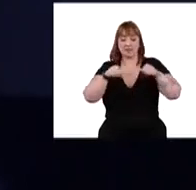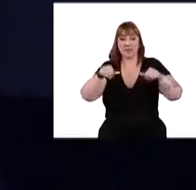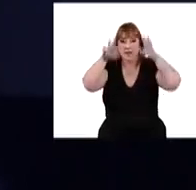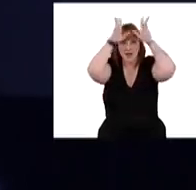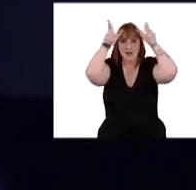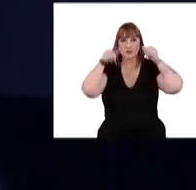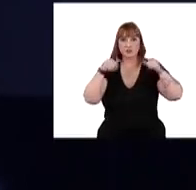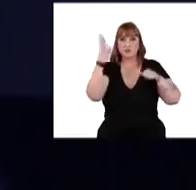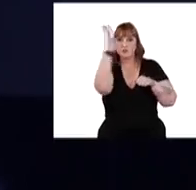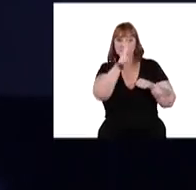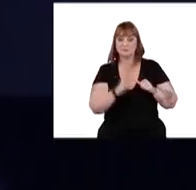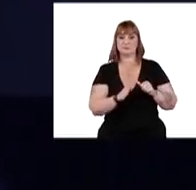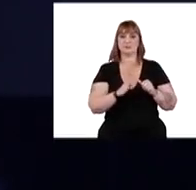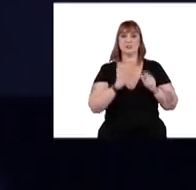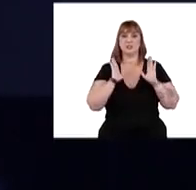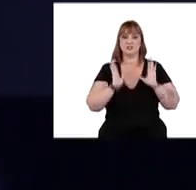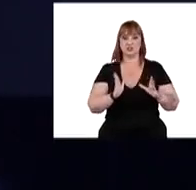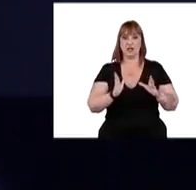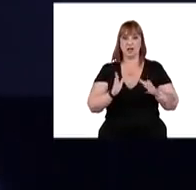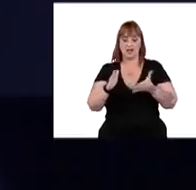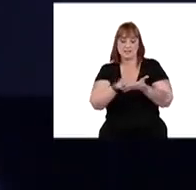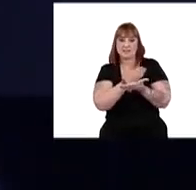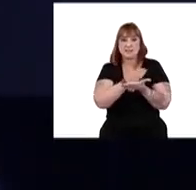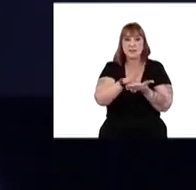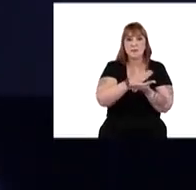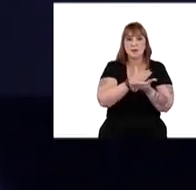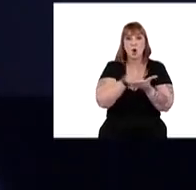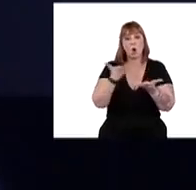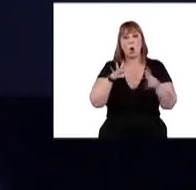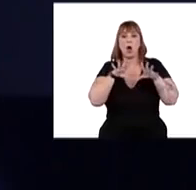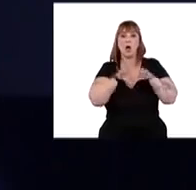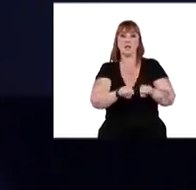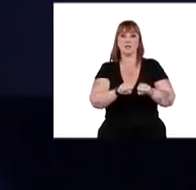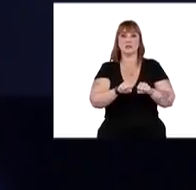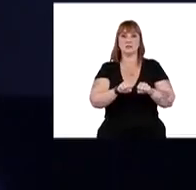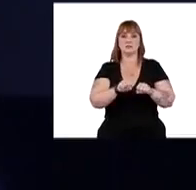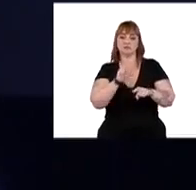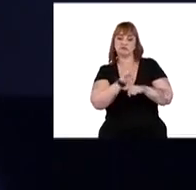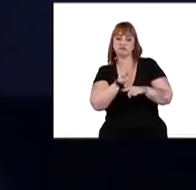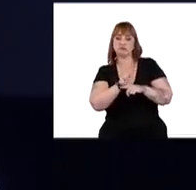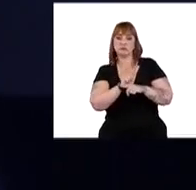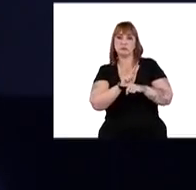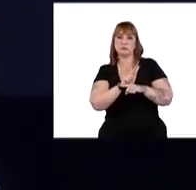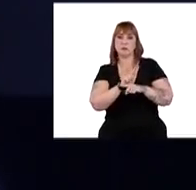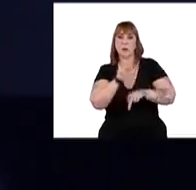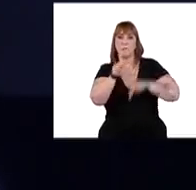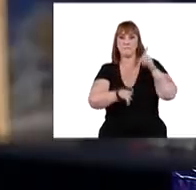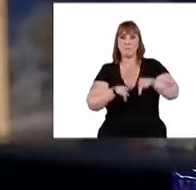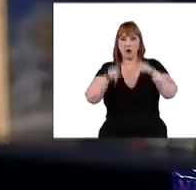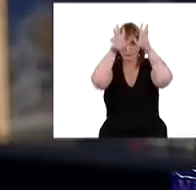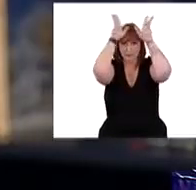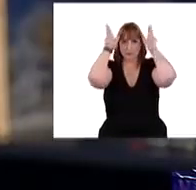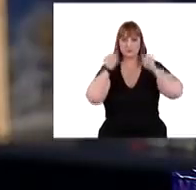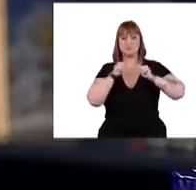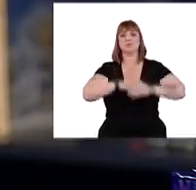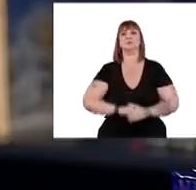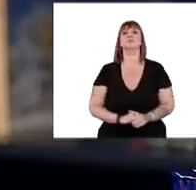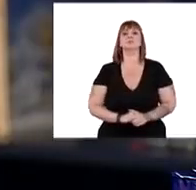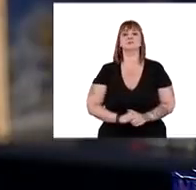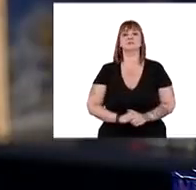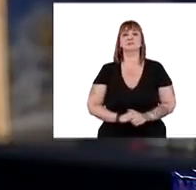no Brasil? De terras que já estão separadas ou reservadas ou preservadas para os povos indígenas? Olha, de